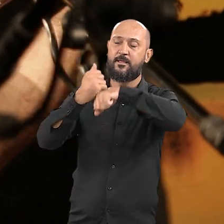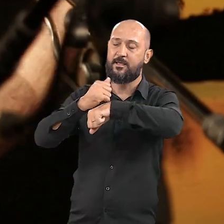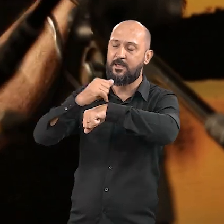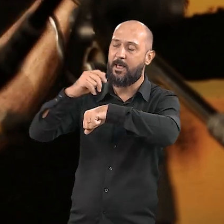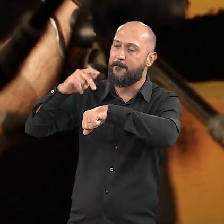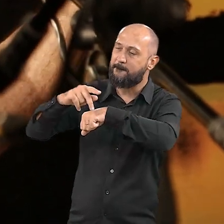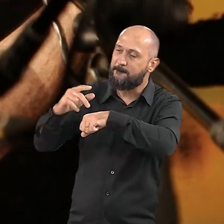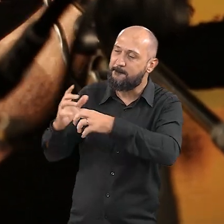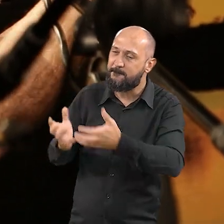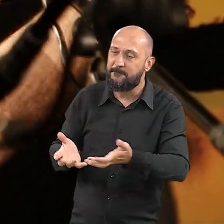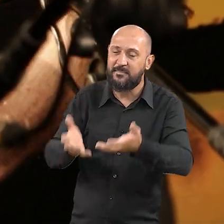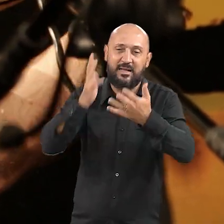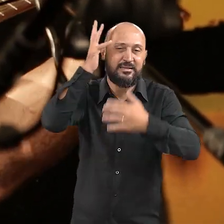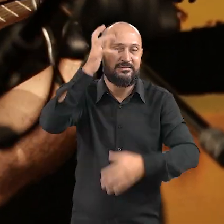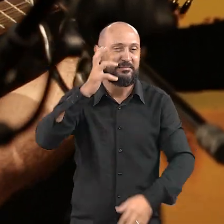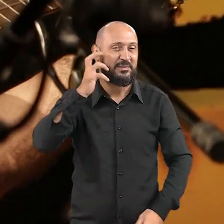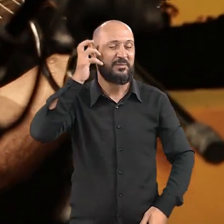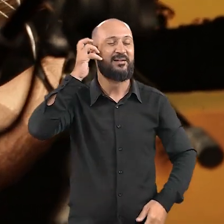pedras, Manuel.